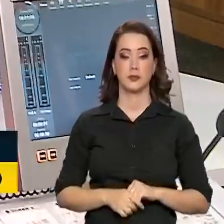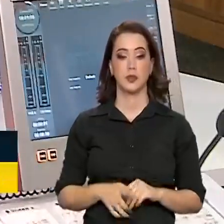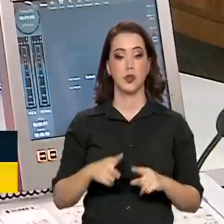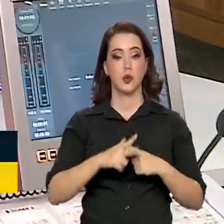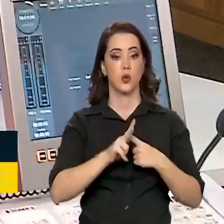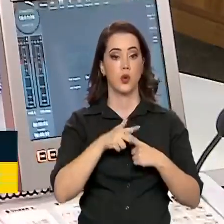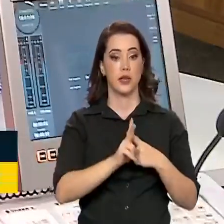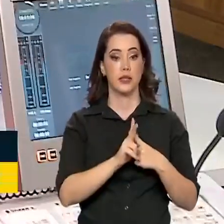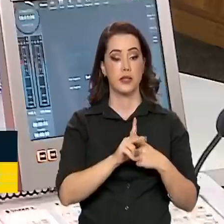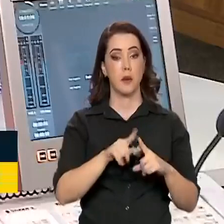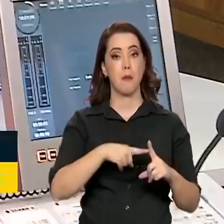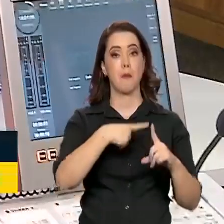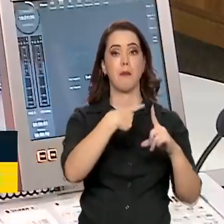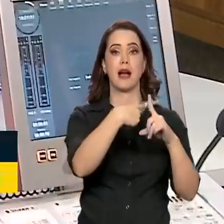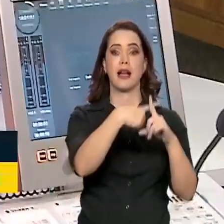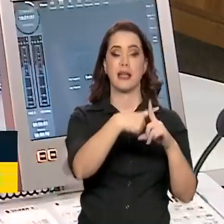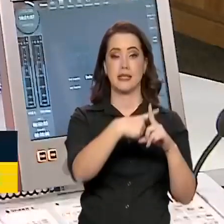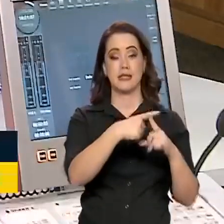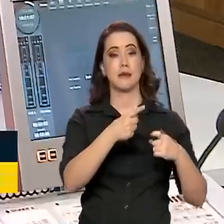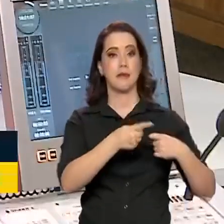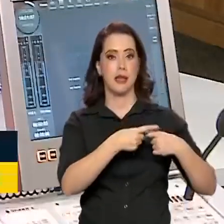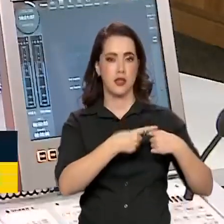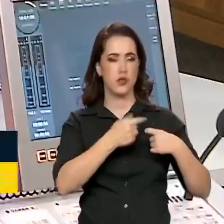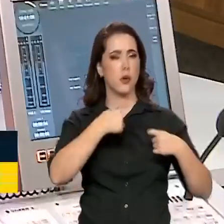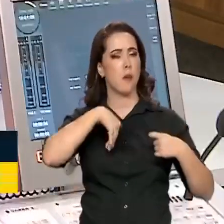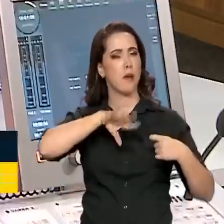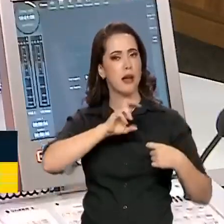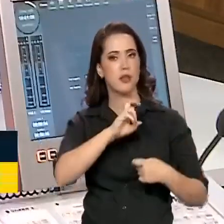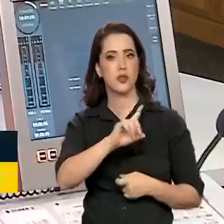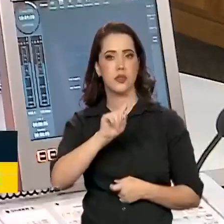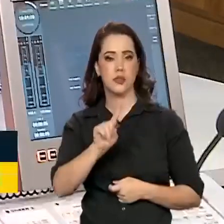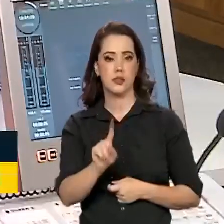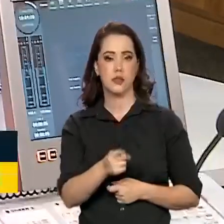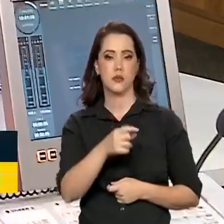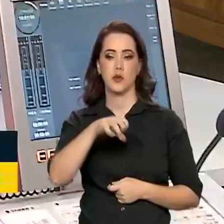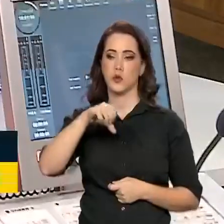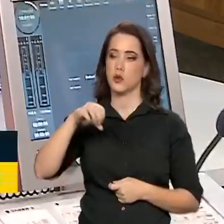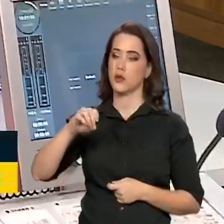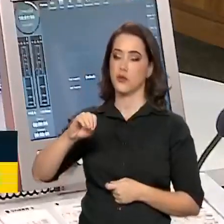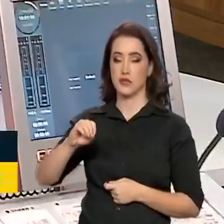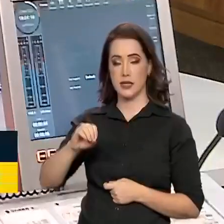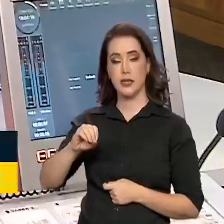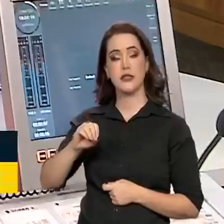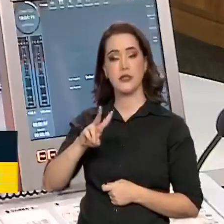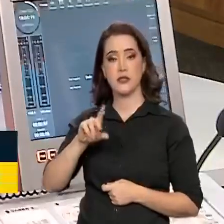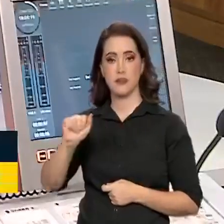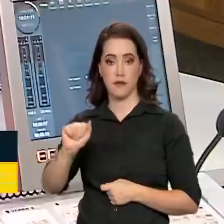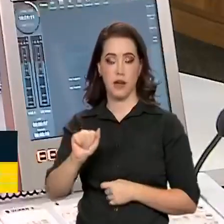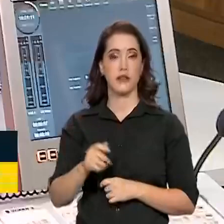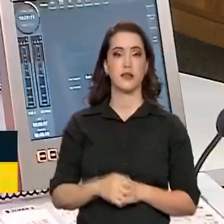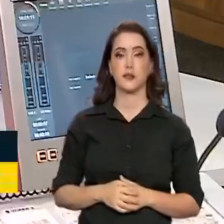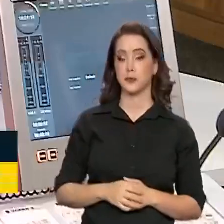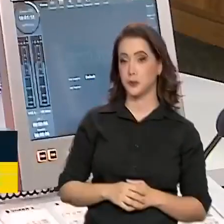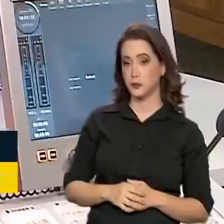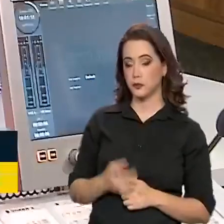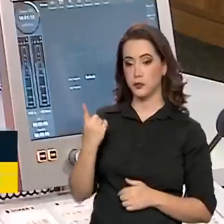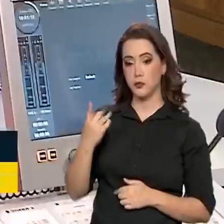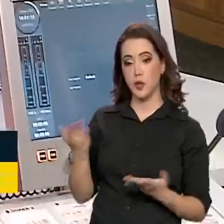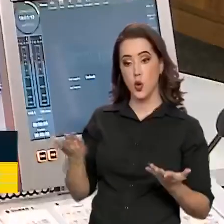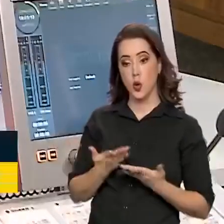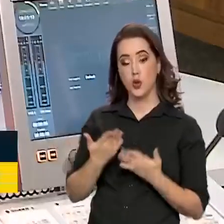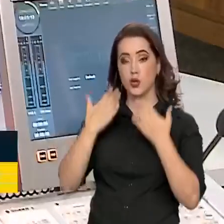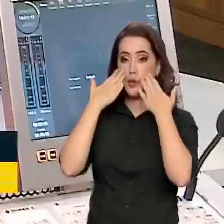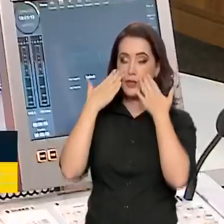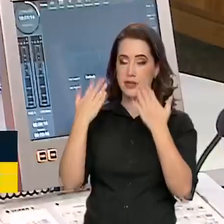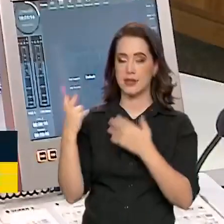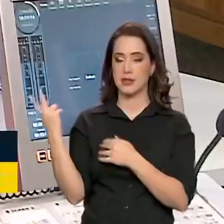mais médicos vai abrir mais de 5.900 vagas para quase 2 mil municípios. Hoje, na apresentação da Voz do